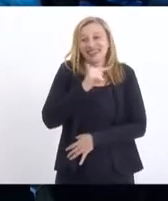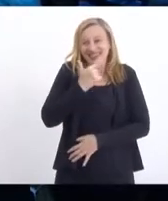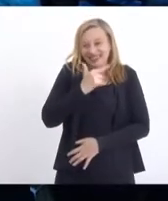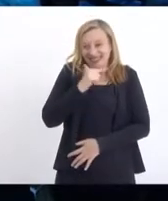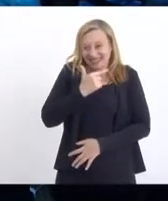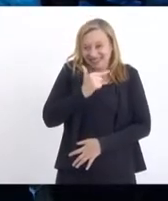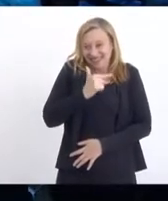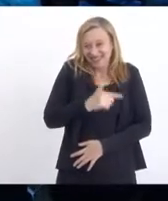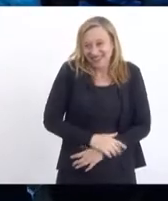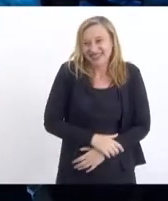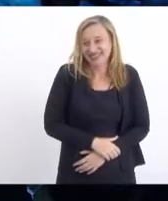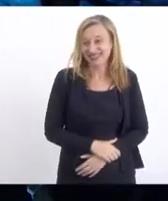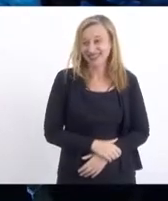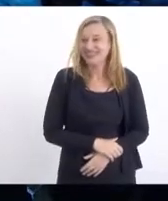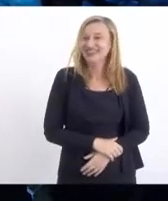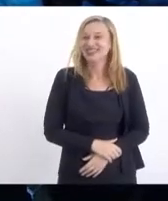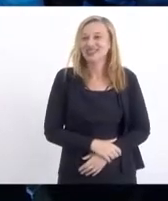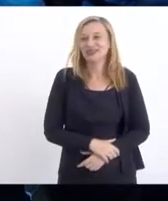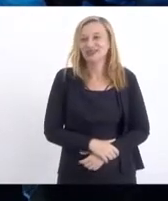Falou!